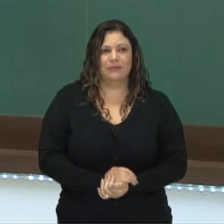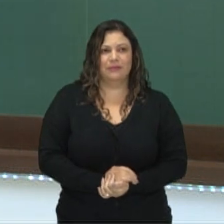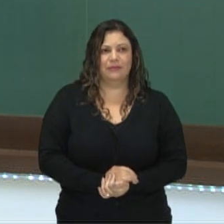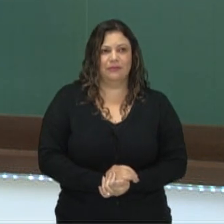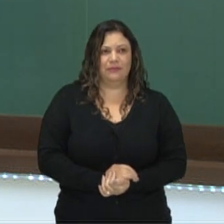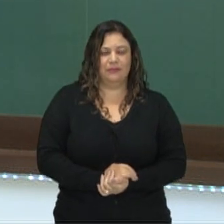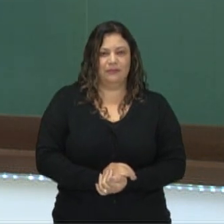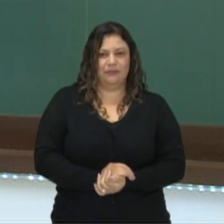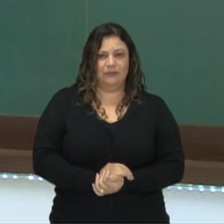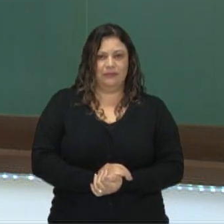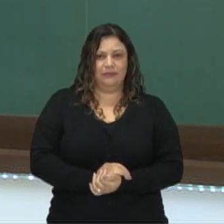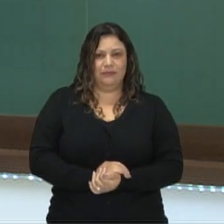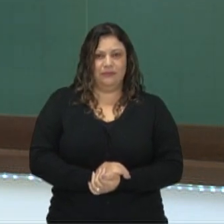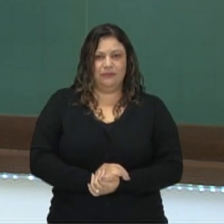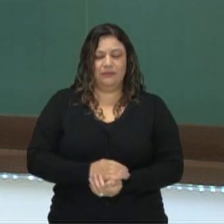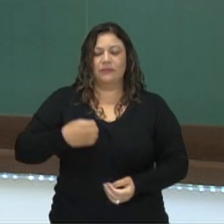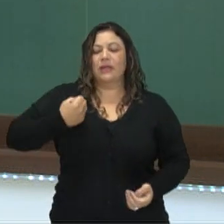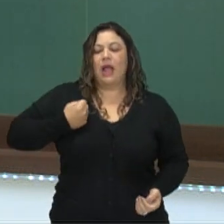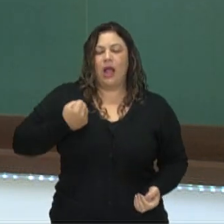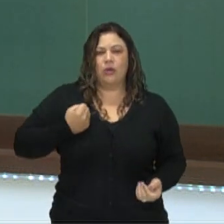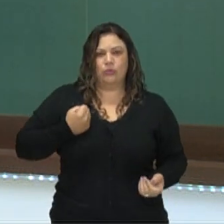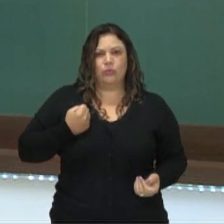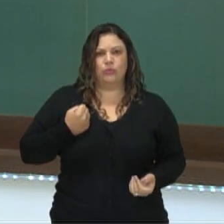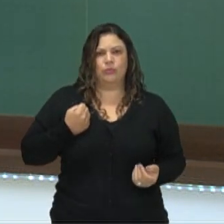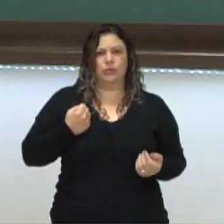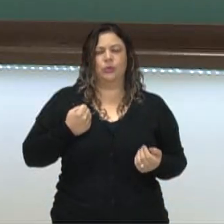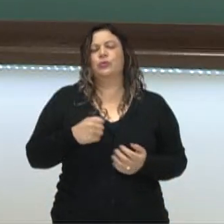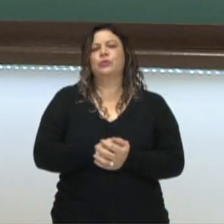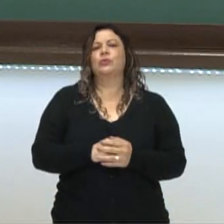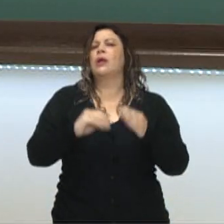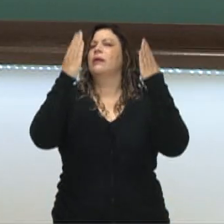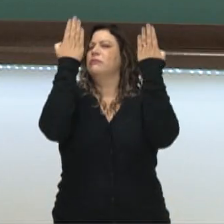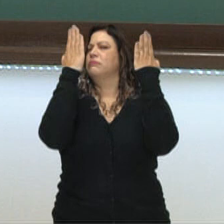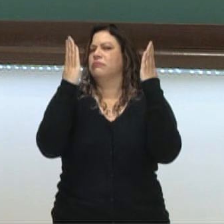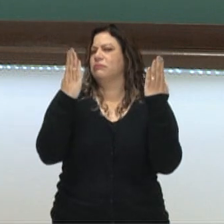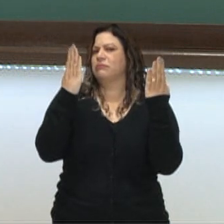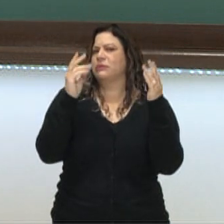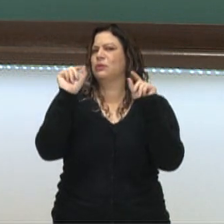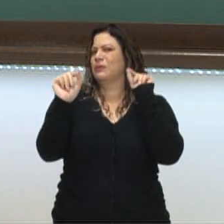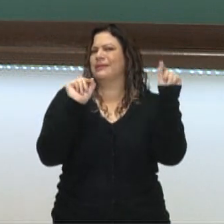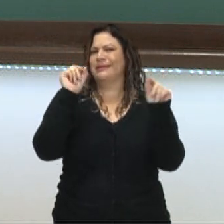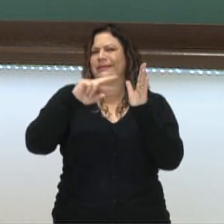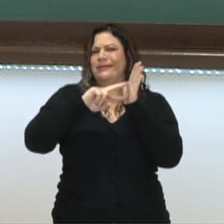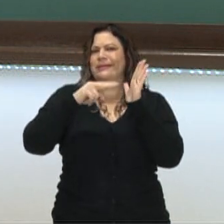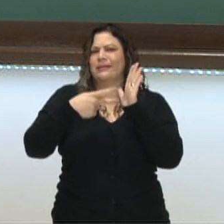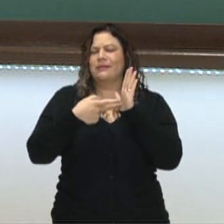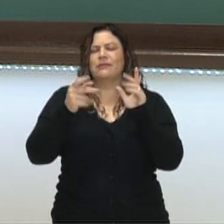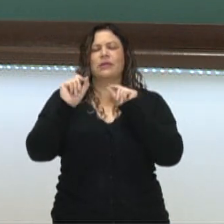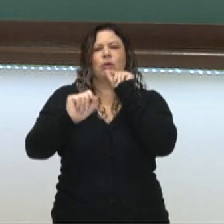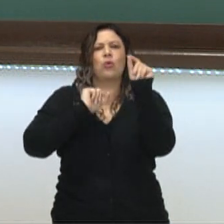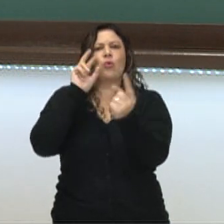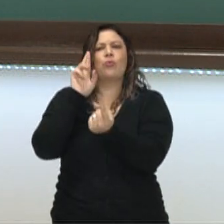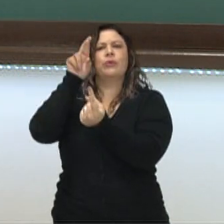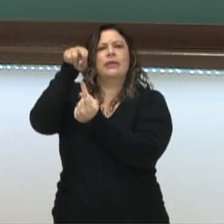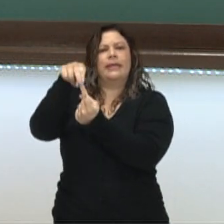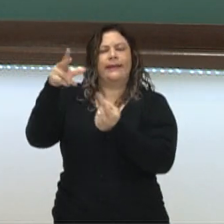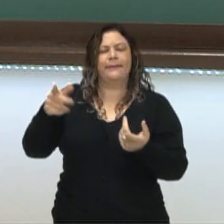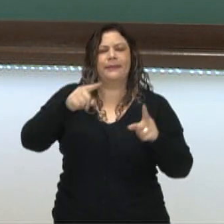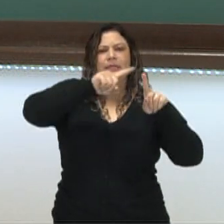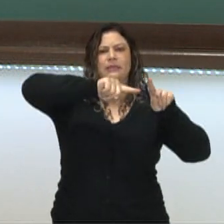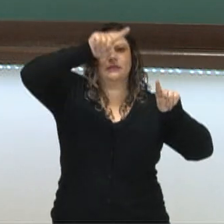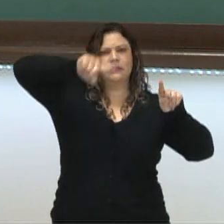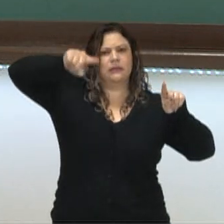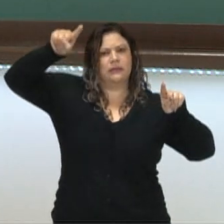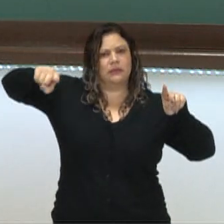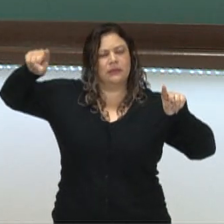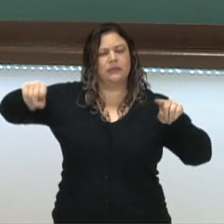Em relação a números opostos ou simétricos, o que significa isso, né? Quando a gente representa graficamente, representa por meio de